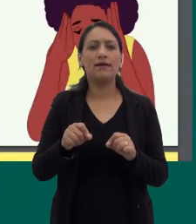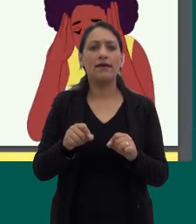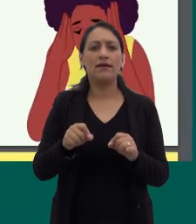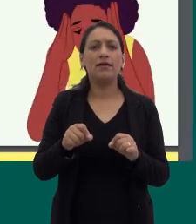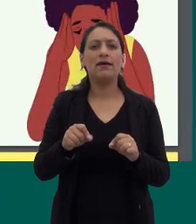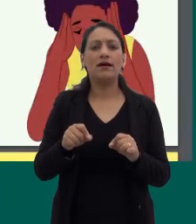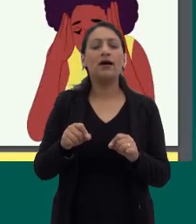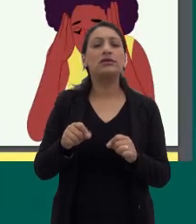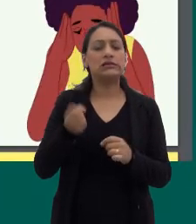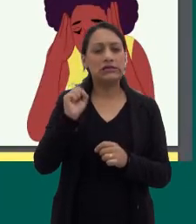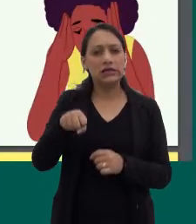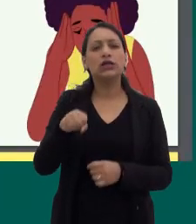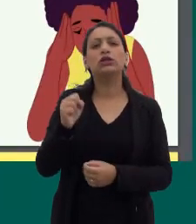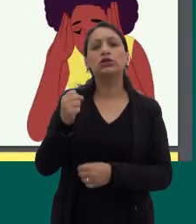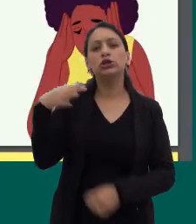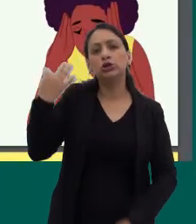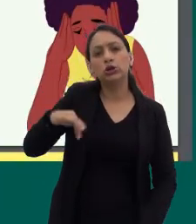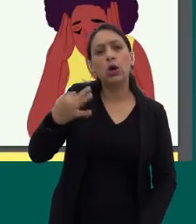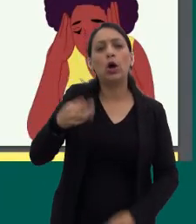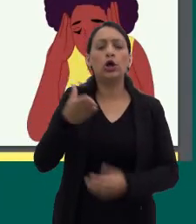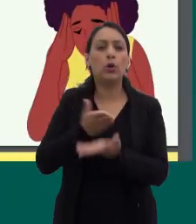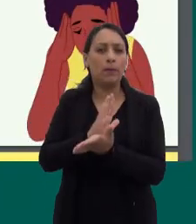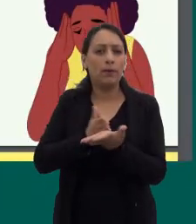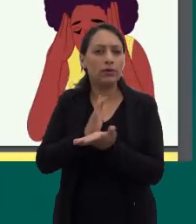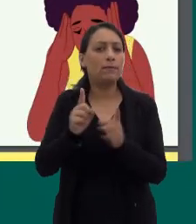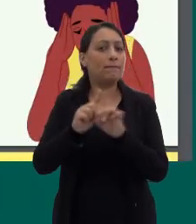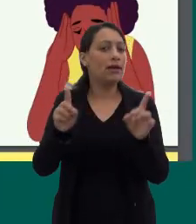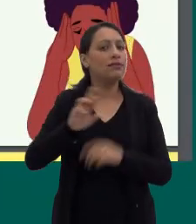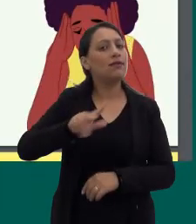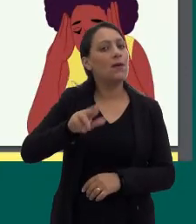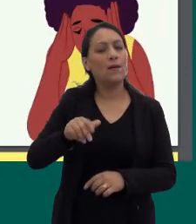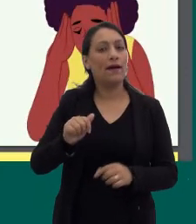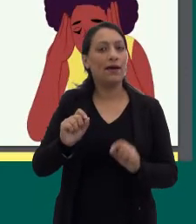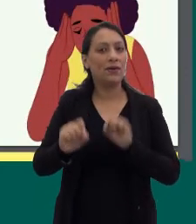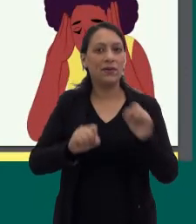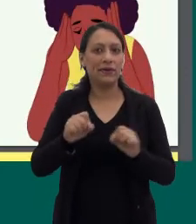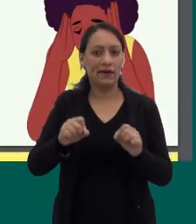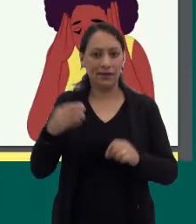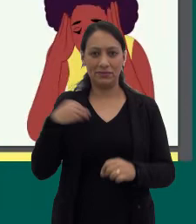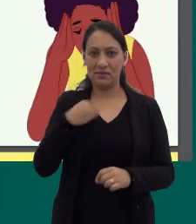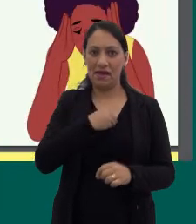ele incomoda, mas que talvez não seja patológico, embora seja sofrimento.